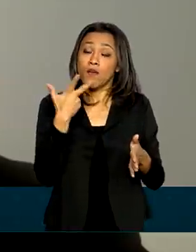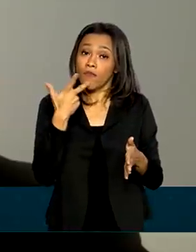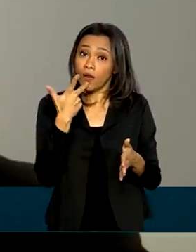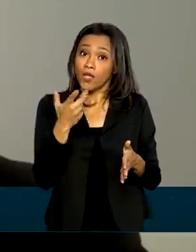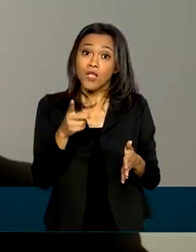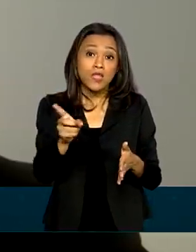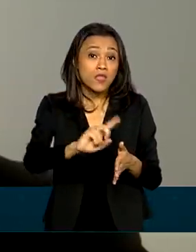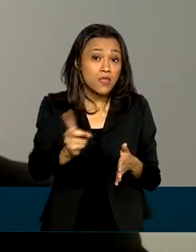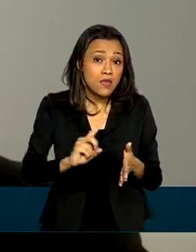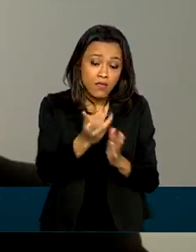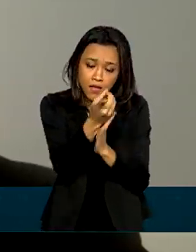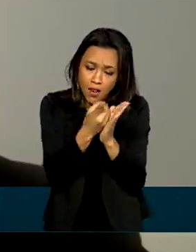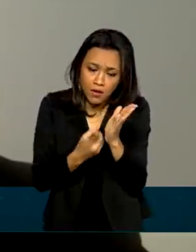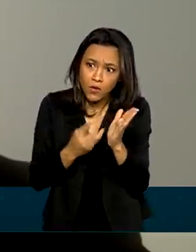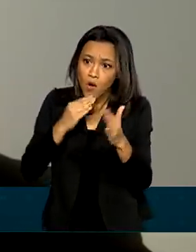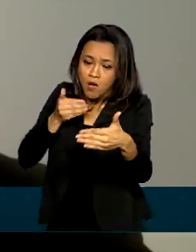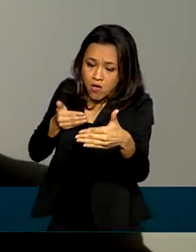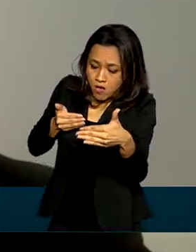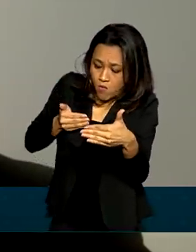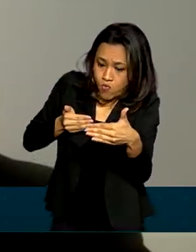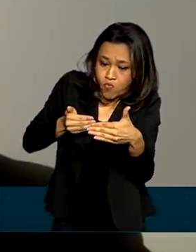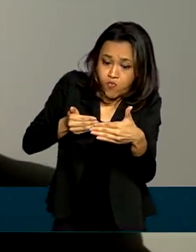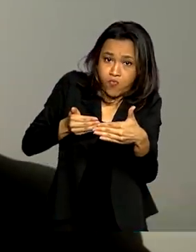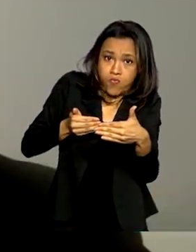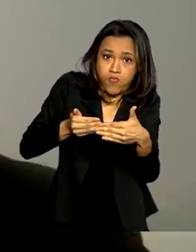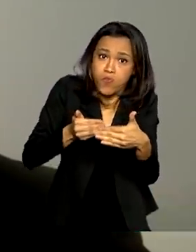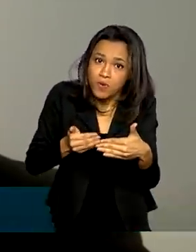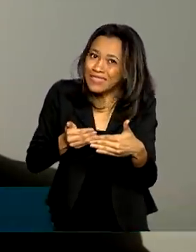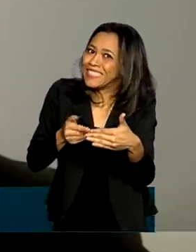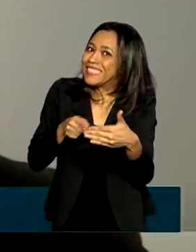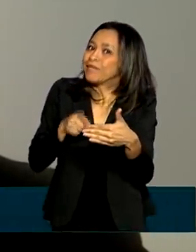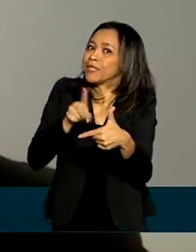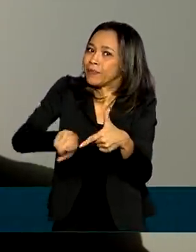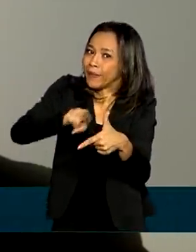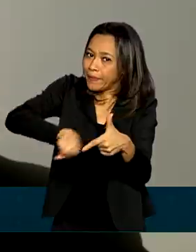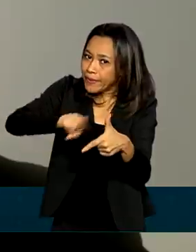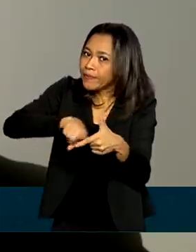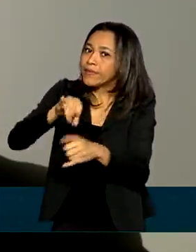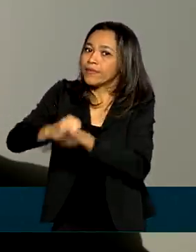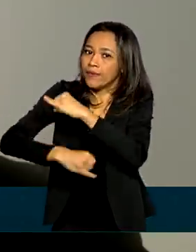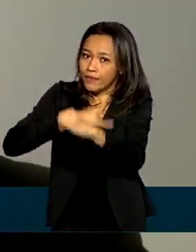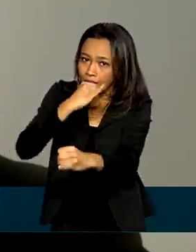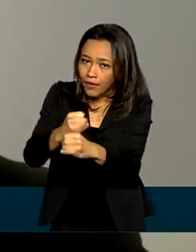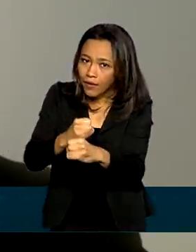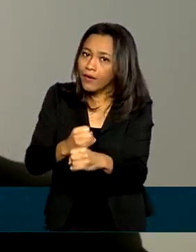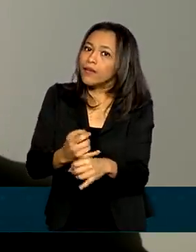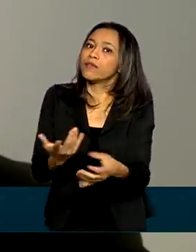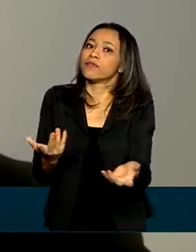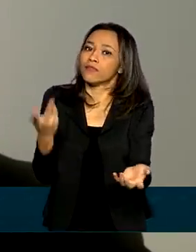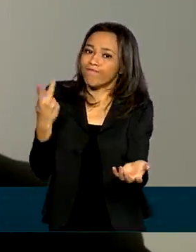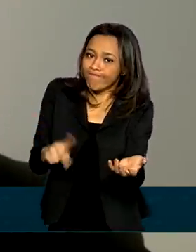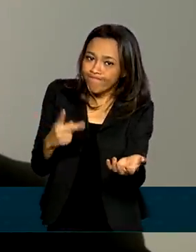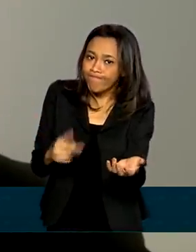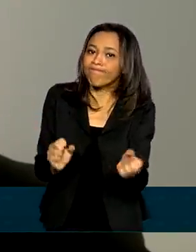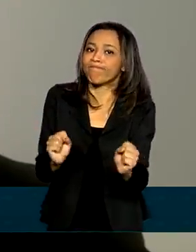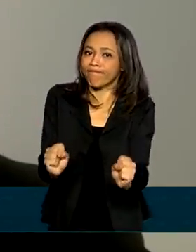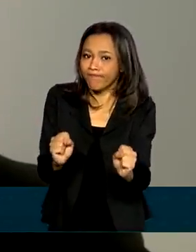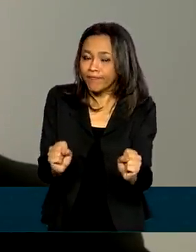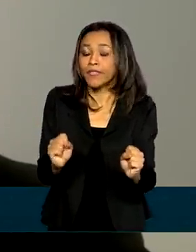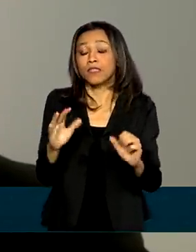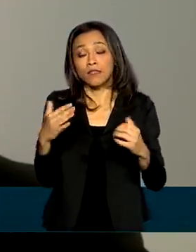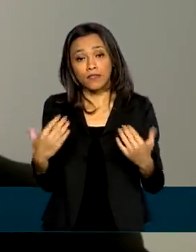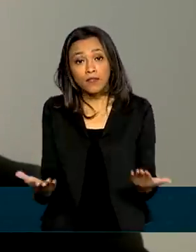entregar a declaração na última hora. Ele poderia ter problemas com a internet e até mesmo com o seu equipamento. É importante